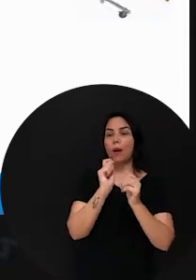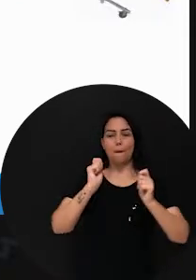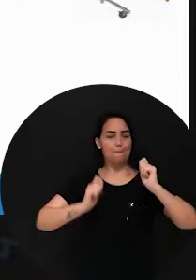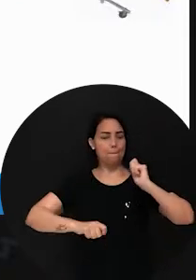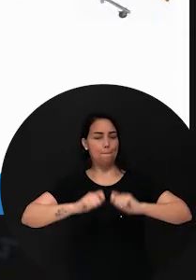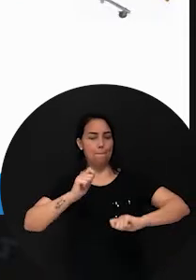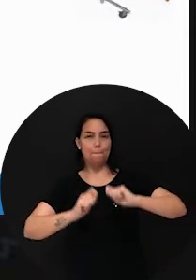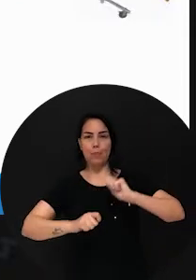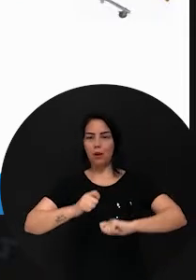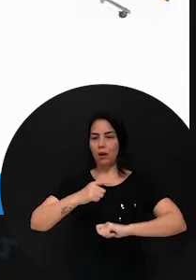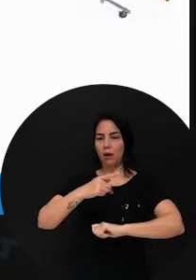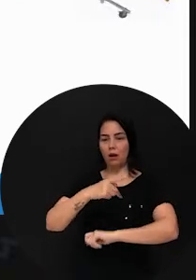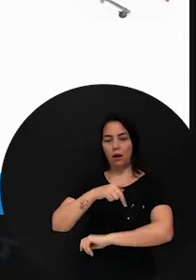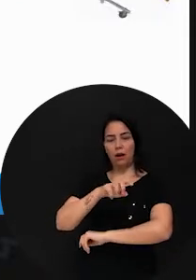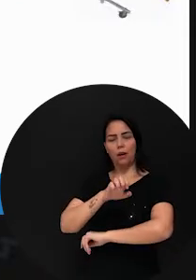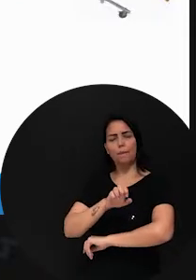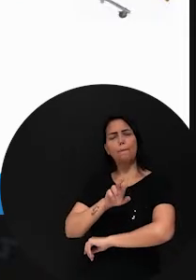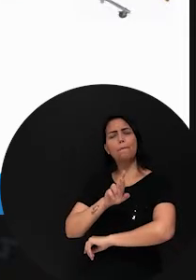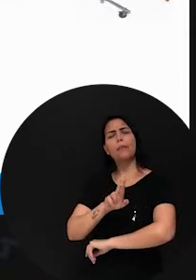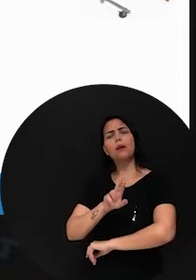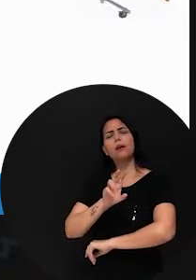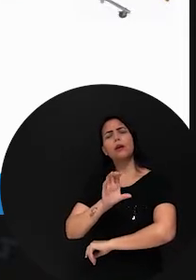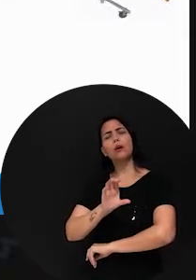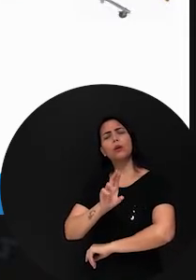percussões populares, certo?